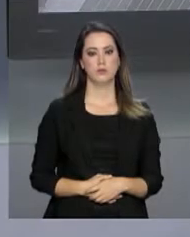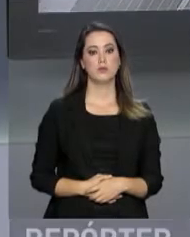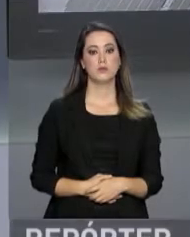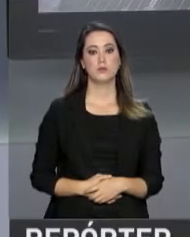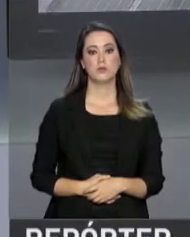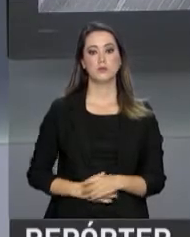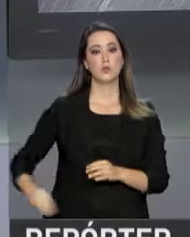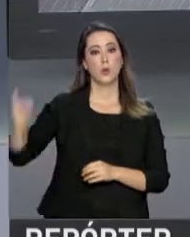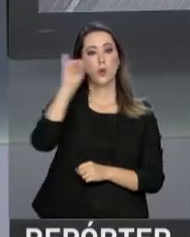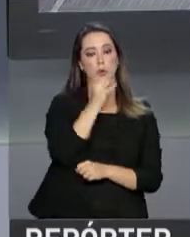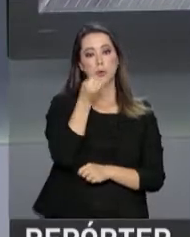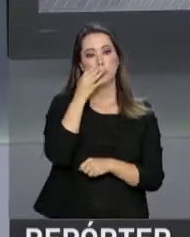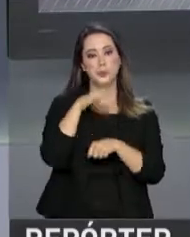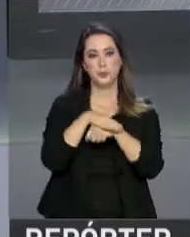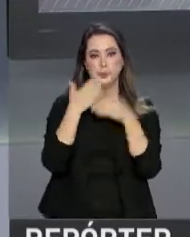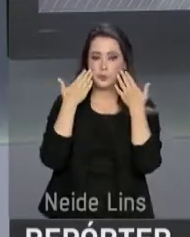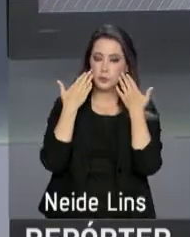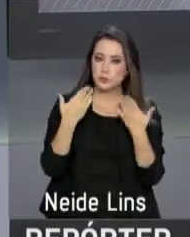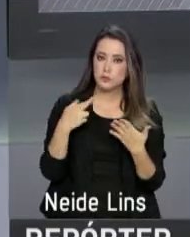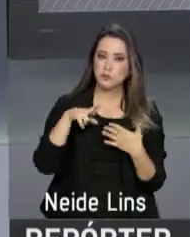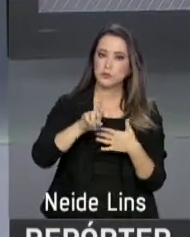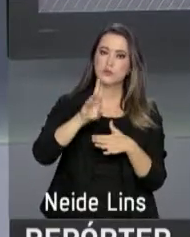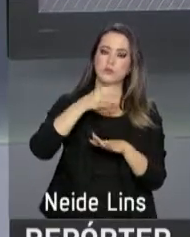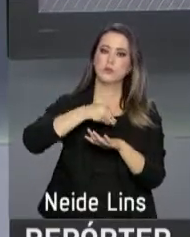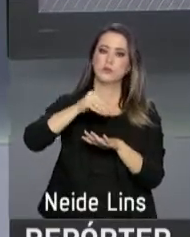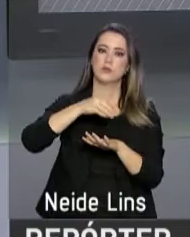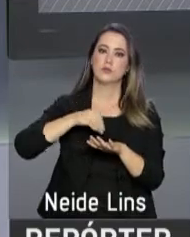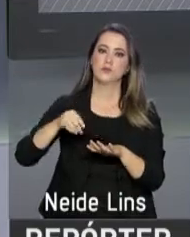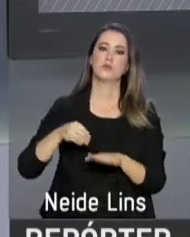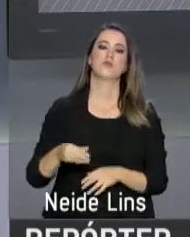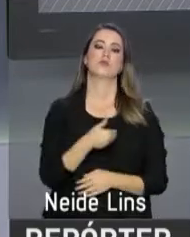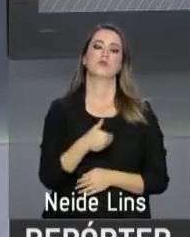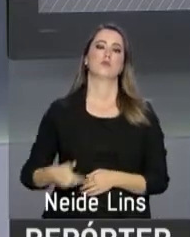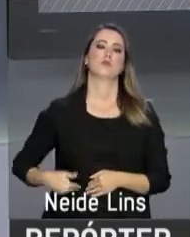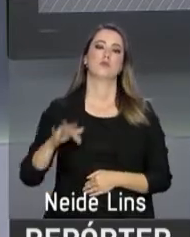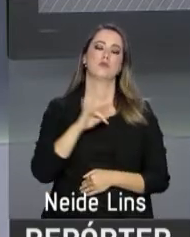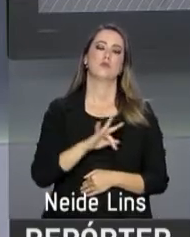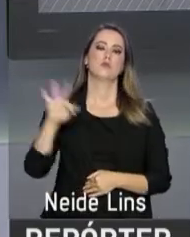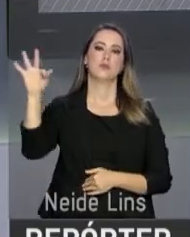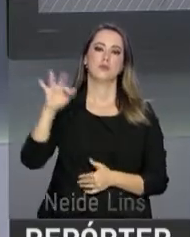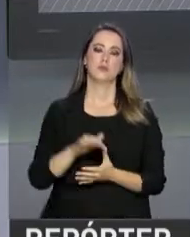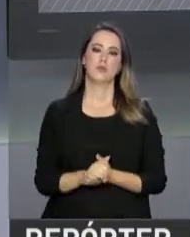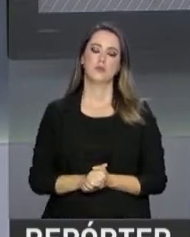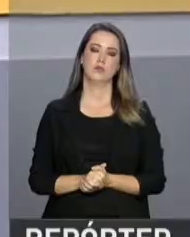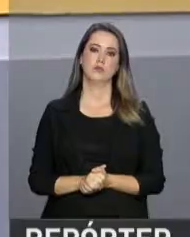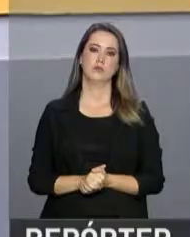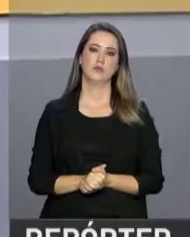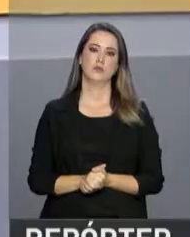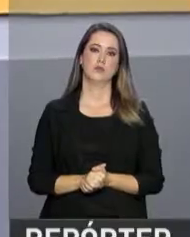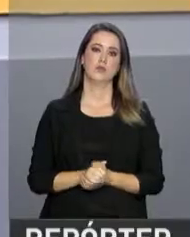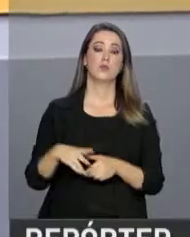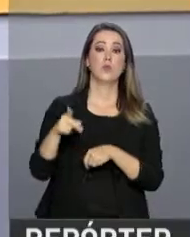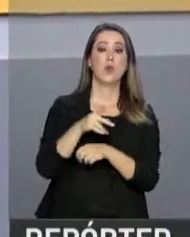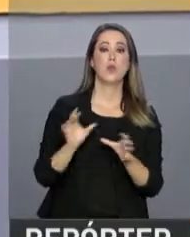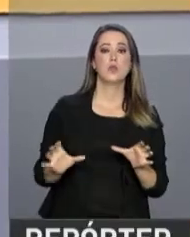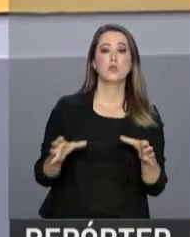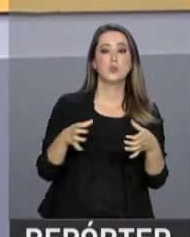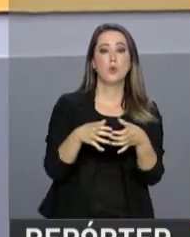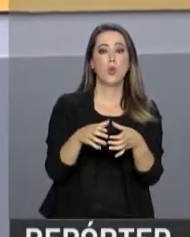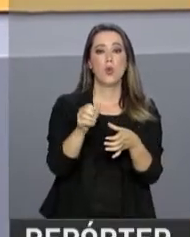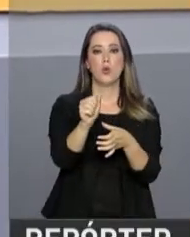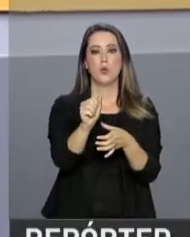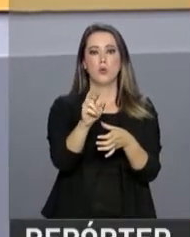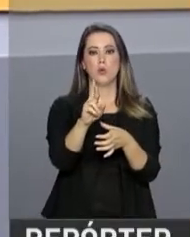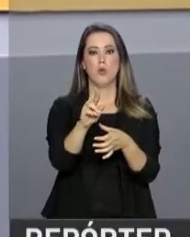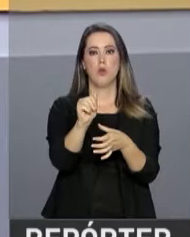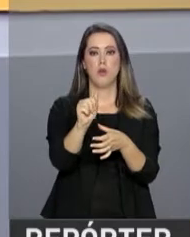olá boa noite estamos de volta com o repórter nbr e as notícias do governo federal os países árabes representam